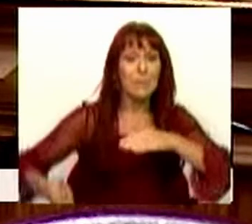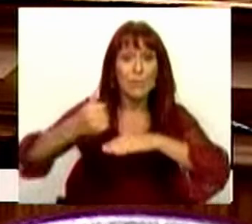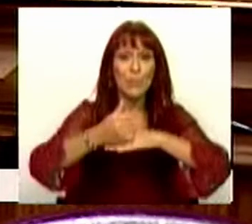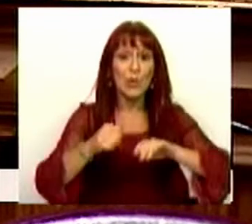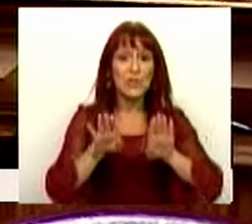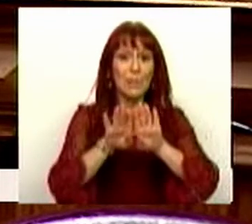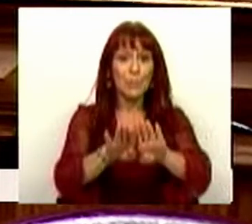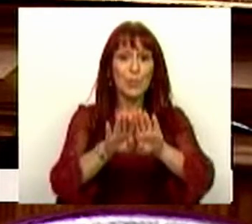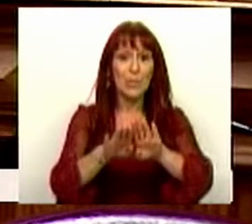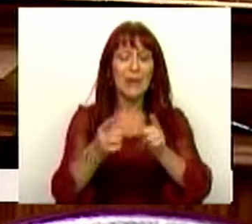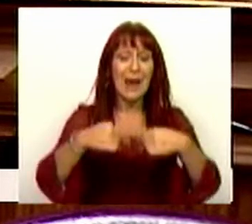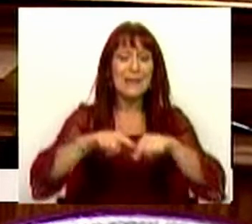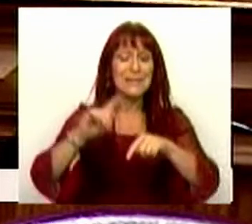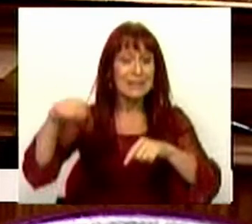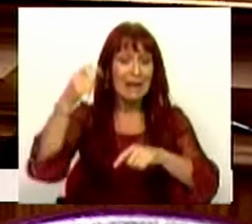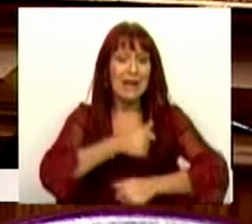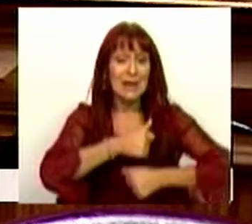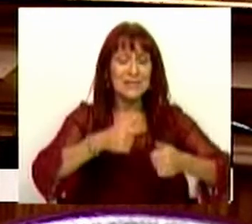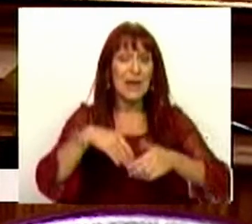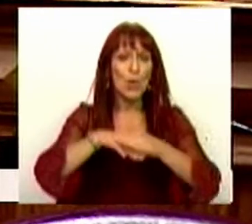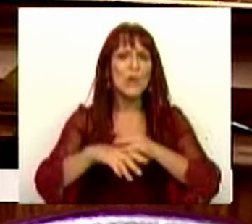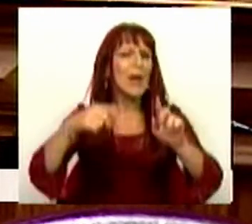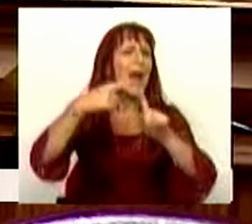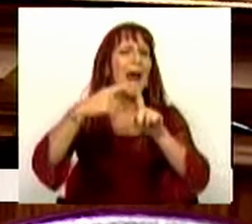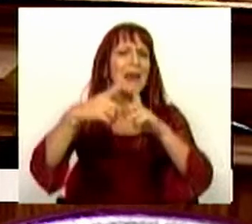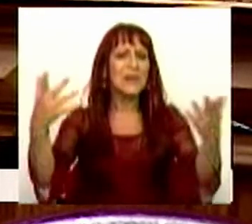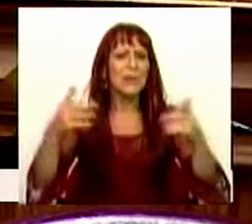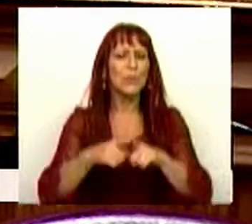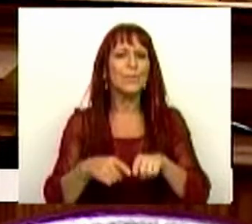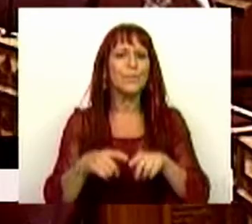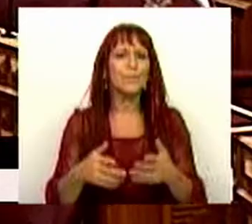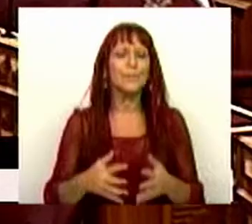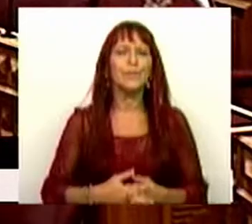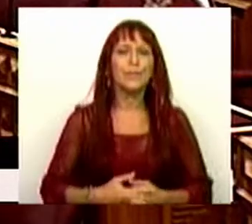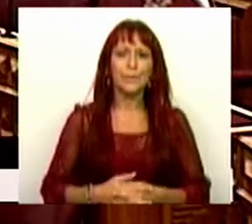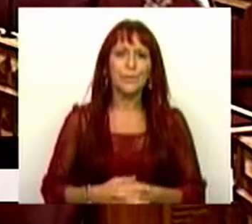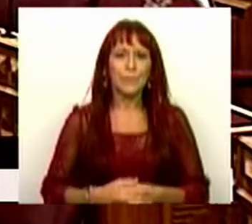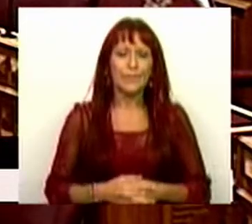reúne para a semana na Guarda, seja um êxito. Muito obrigado, já é muito para obrigado.